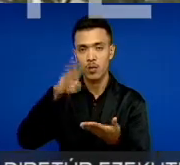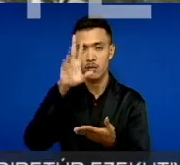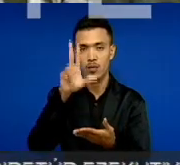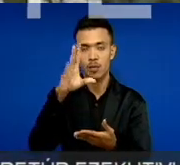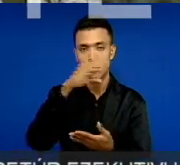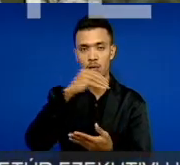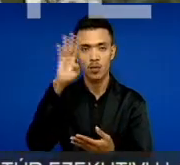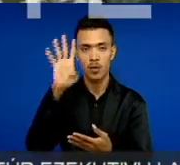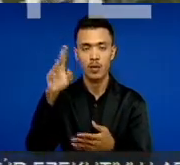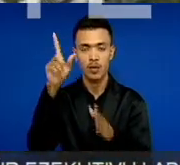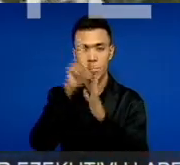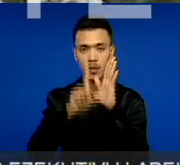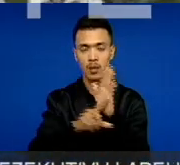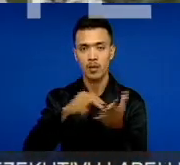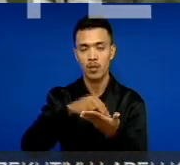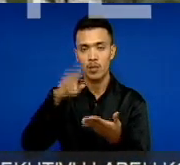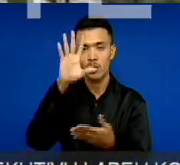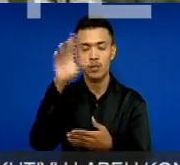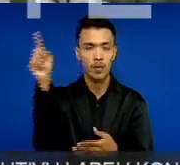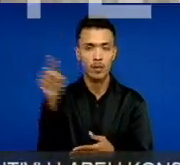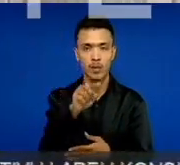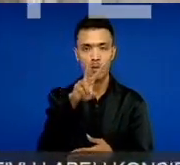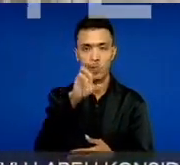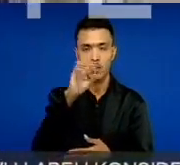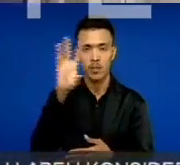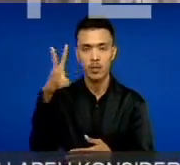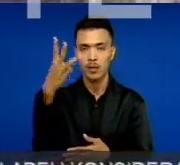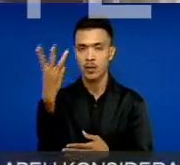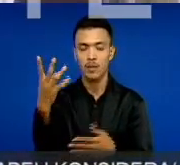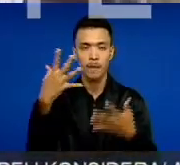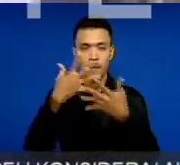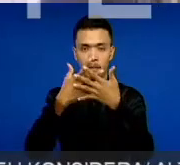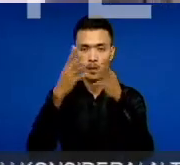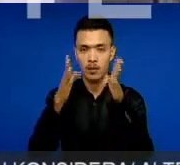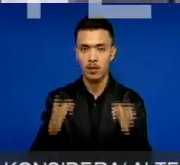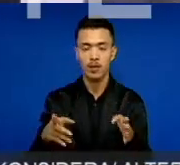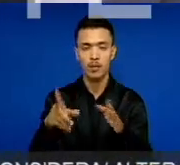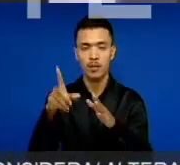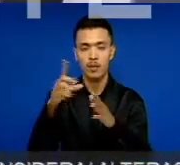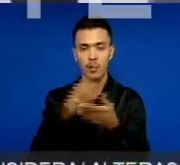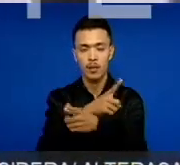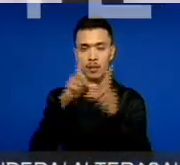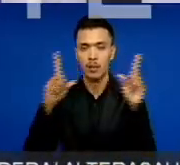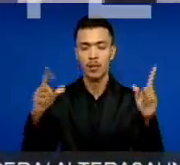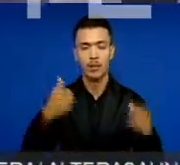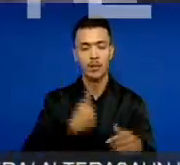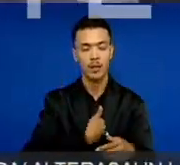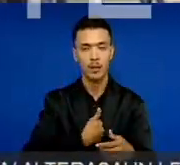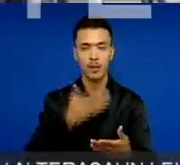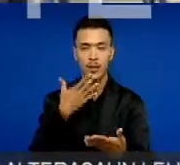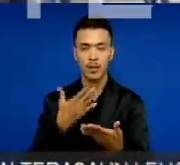5, barra rihundrua sanul resinem. Prisioneiro nebetama iha lista retang indulto mak hahalok diak.